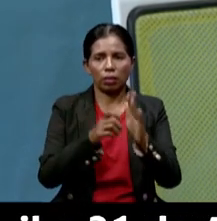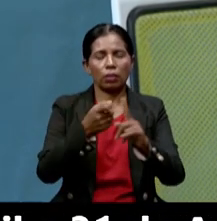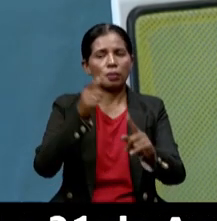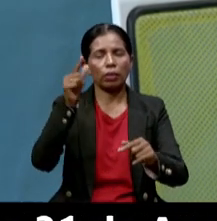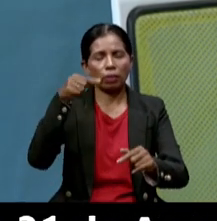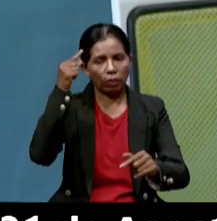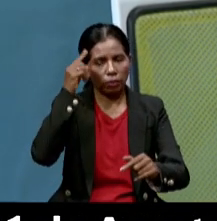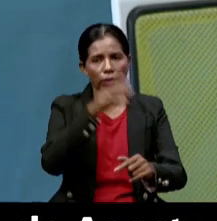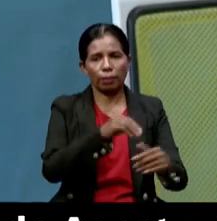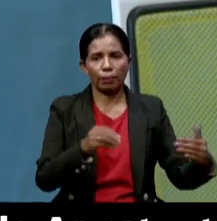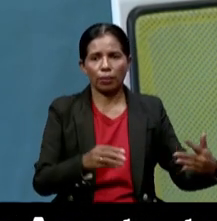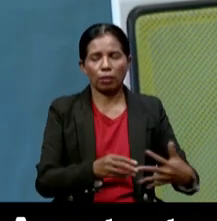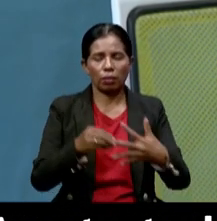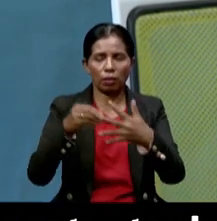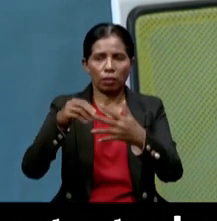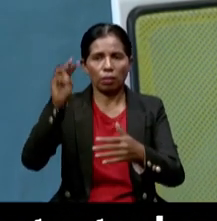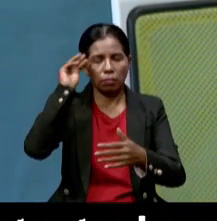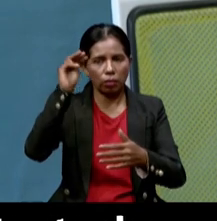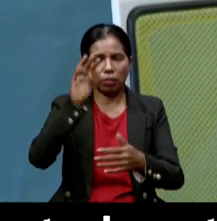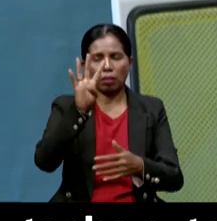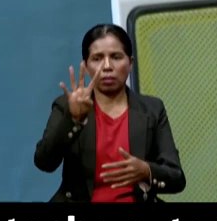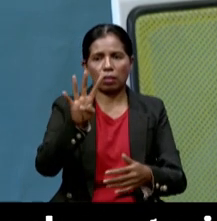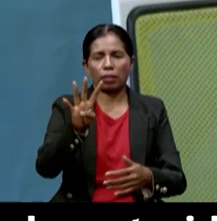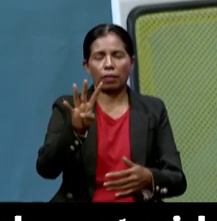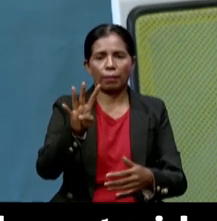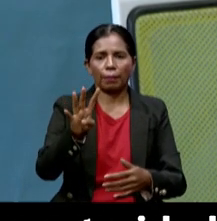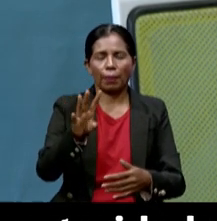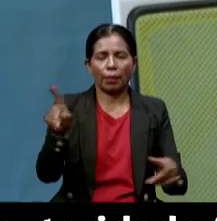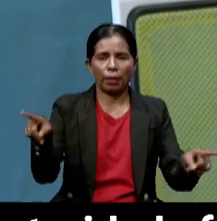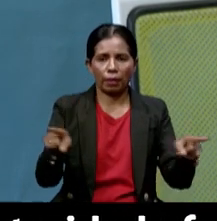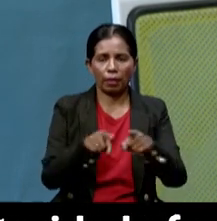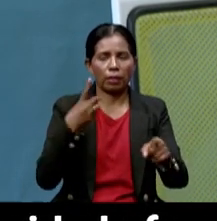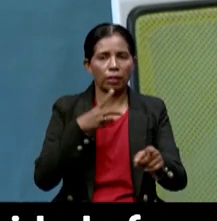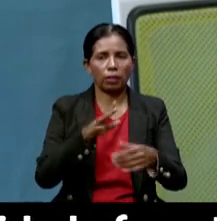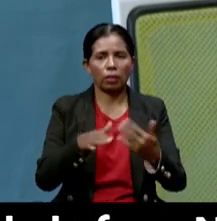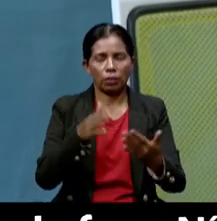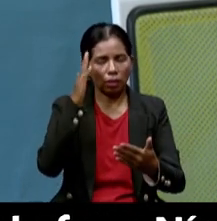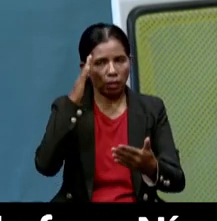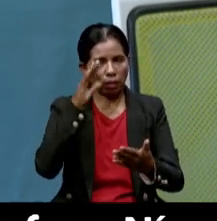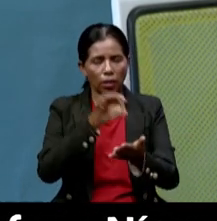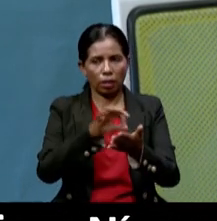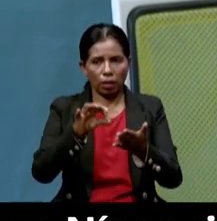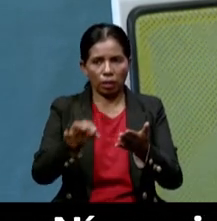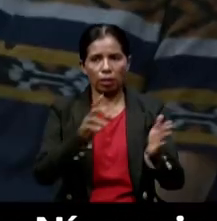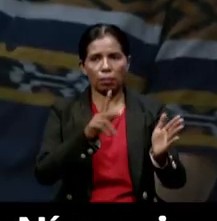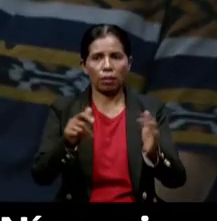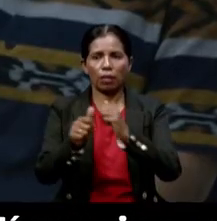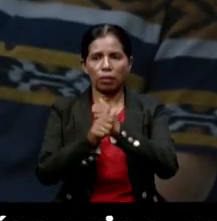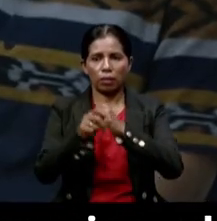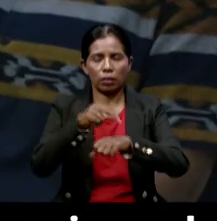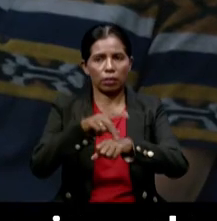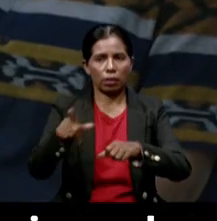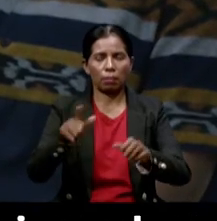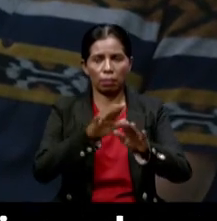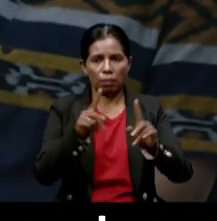governo liu ministério hat ne be maka hanesang it hatene kandak hakere kona ye plano asaun nasional ba labarik